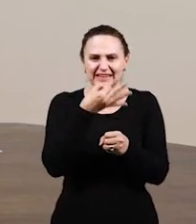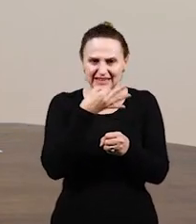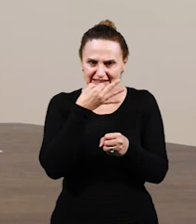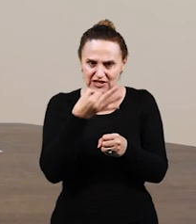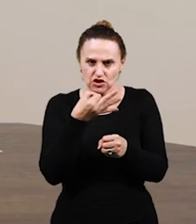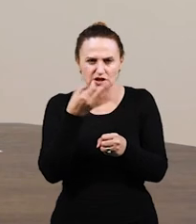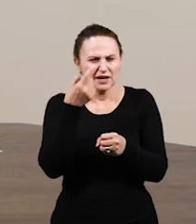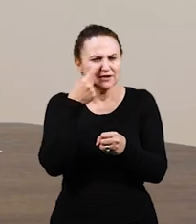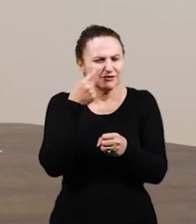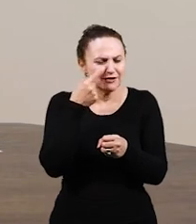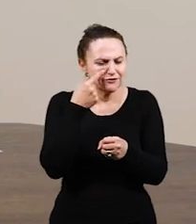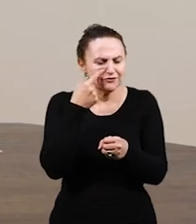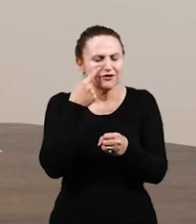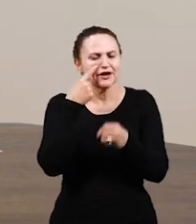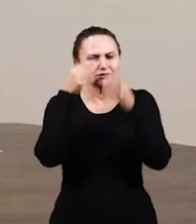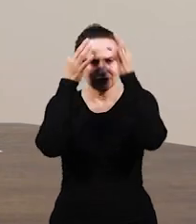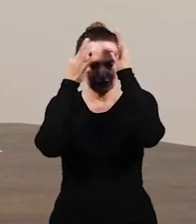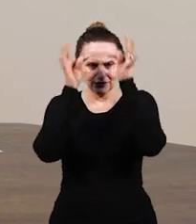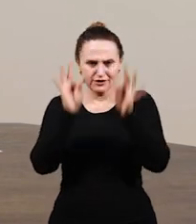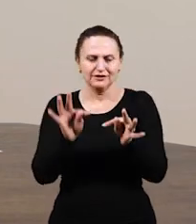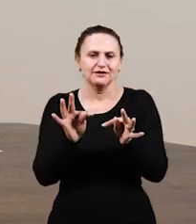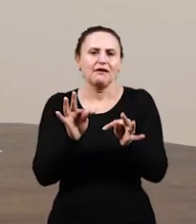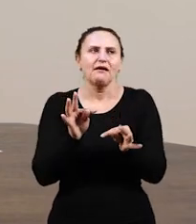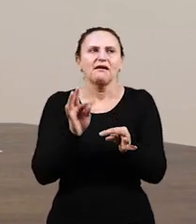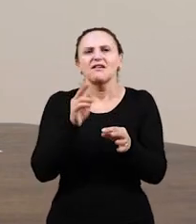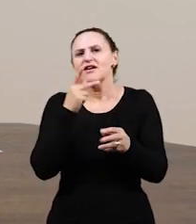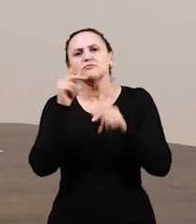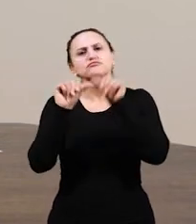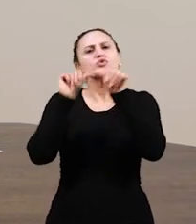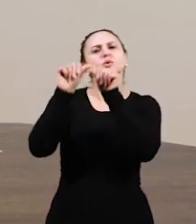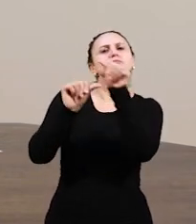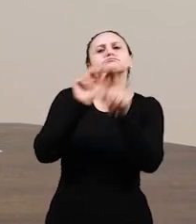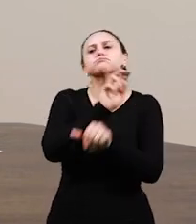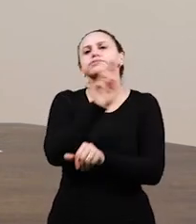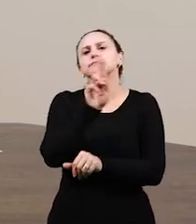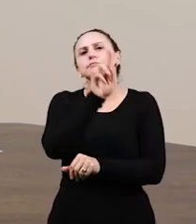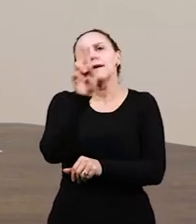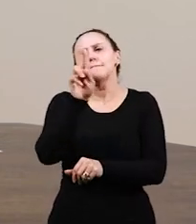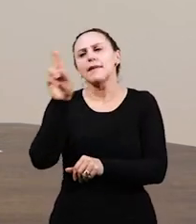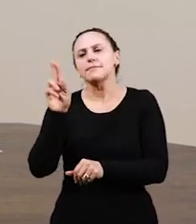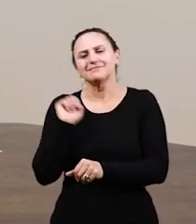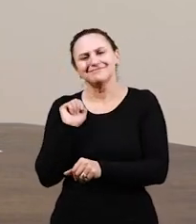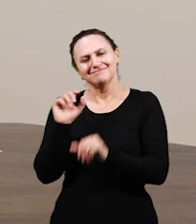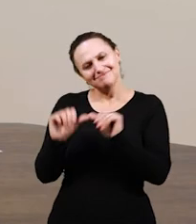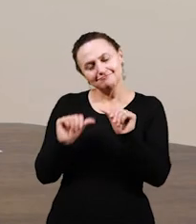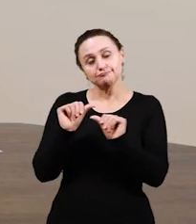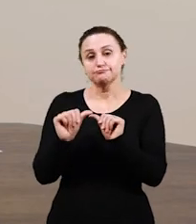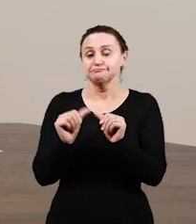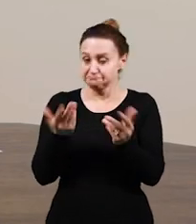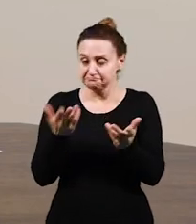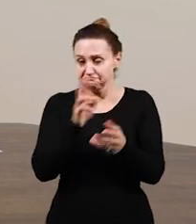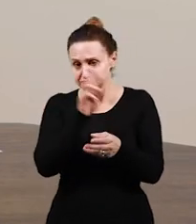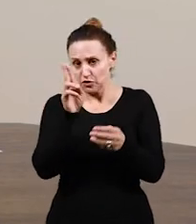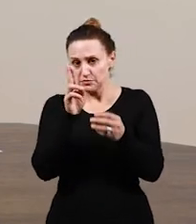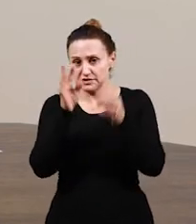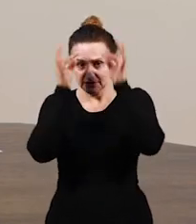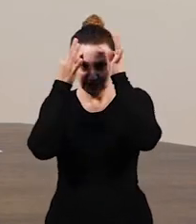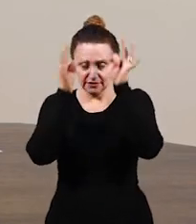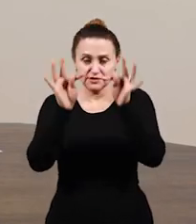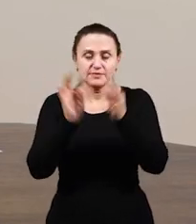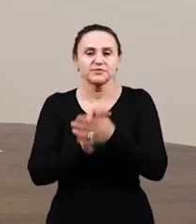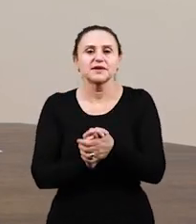ele vai revendo a teoria e vai dando outro nome tá E aí então é o nome que